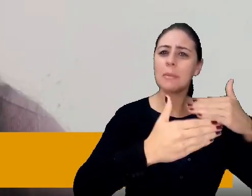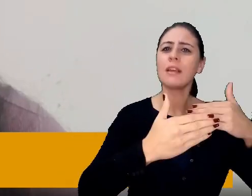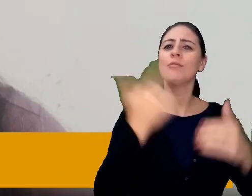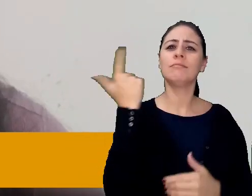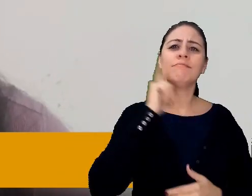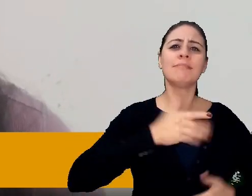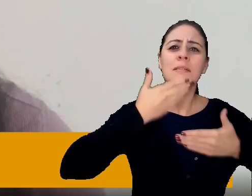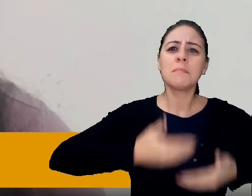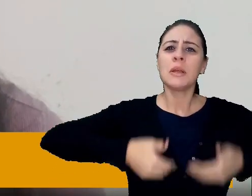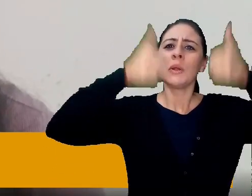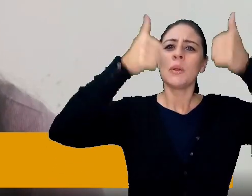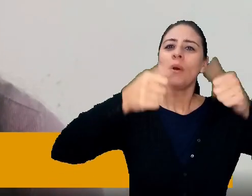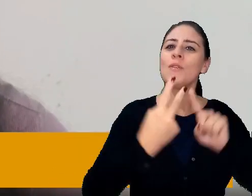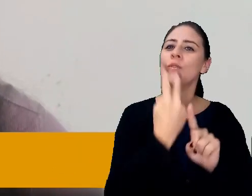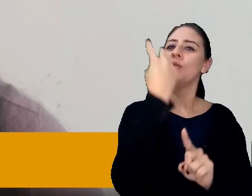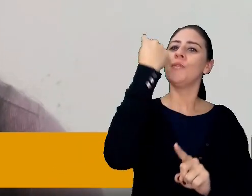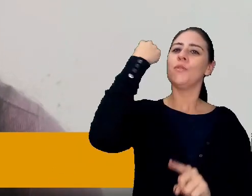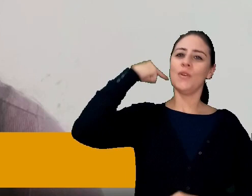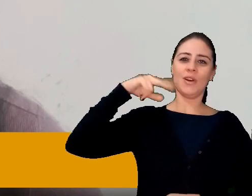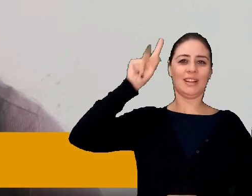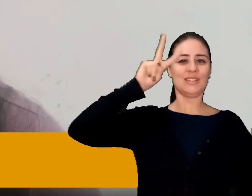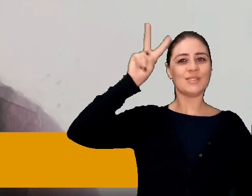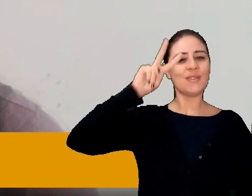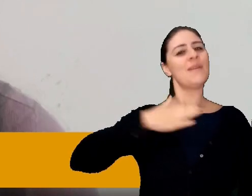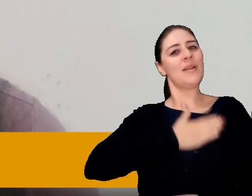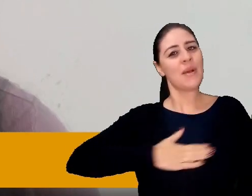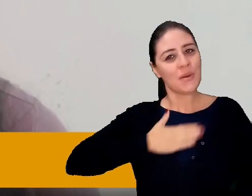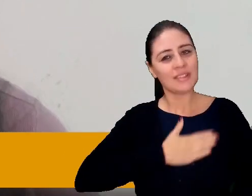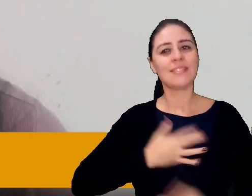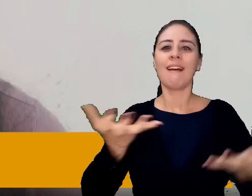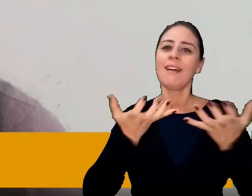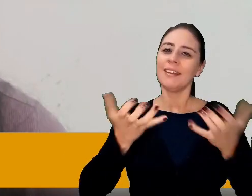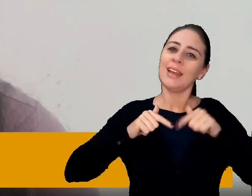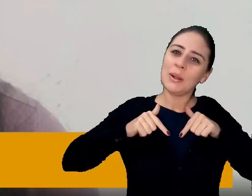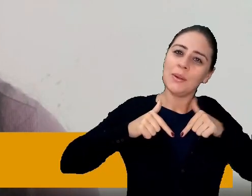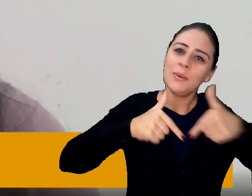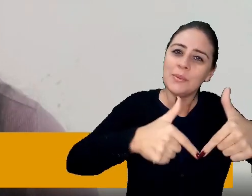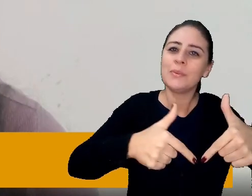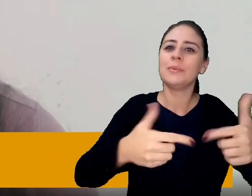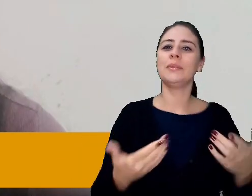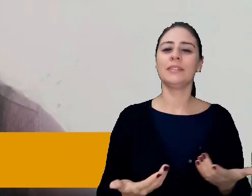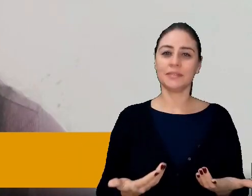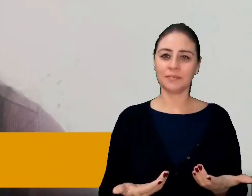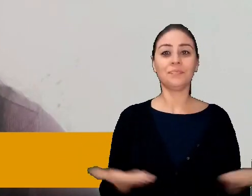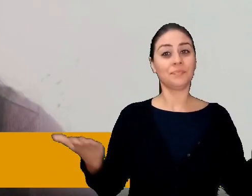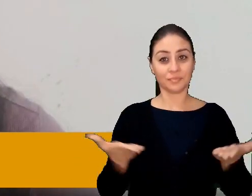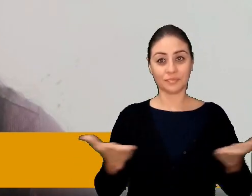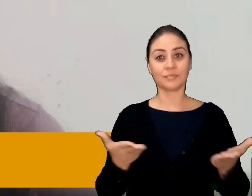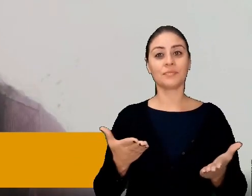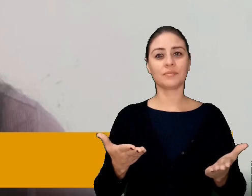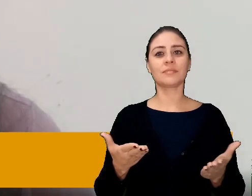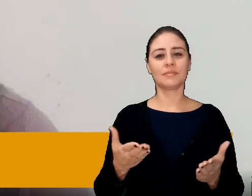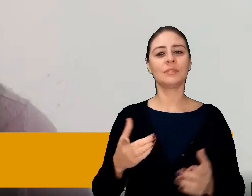entusiasmar, gostar, se propor a estar nessa luta. Aí, hoje, ela tinha até